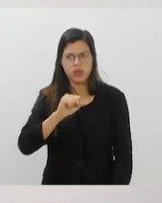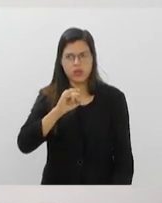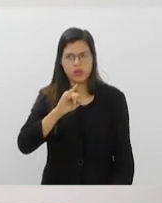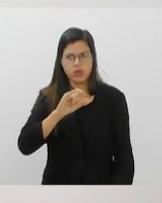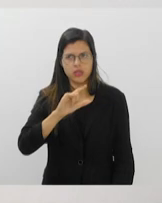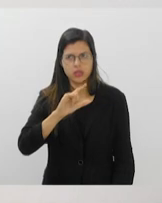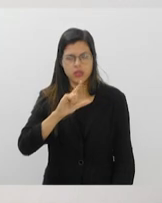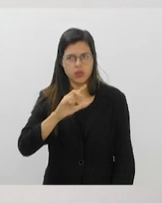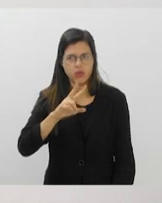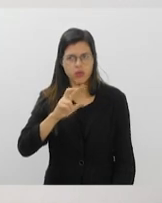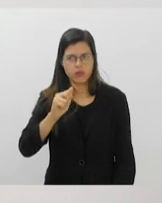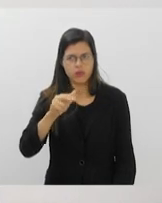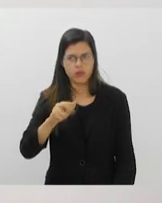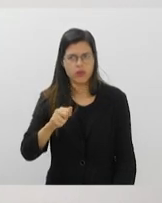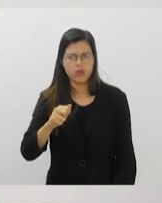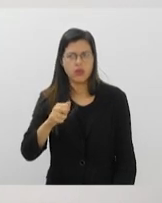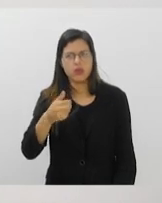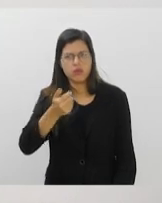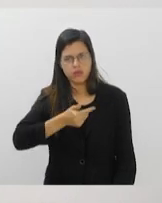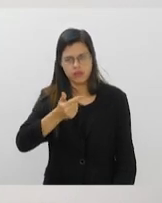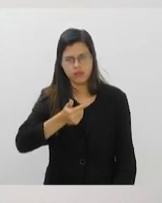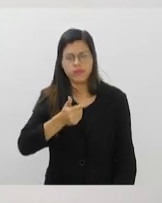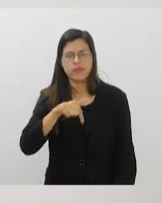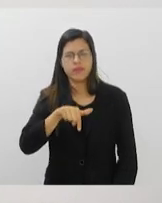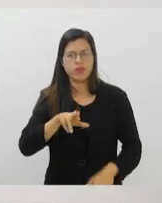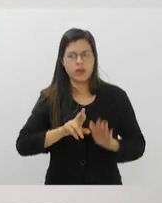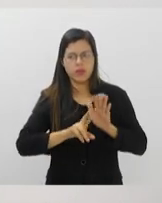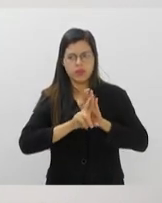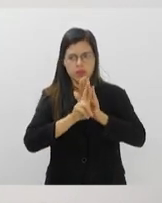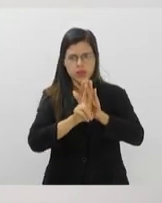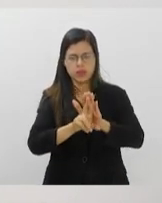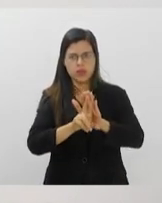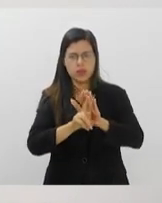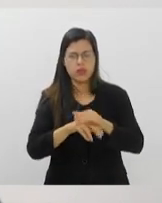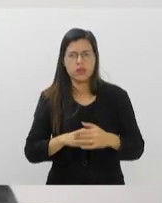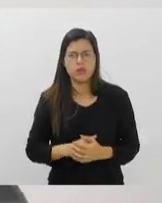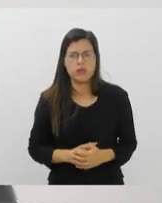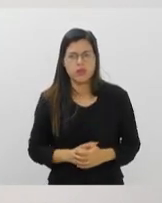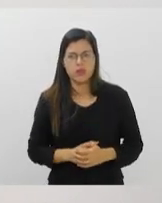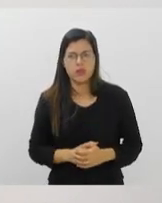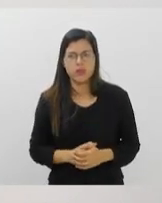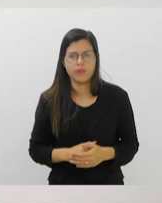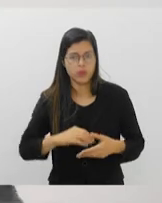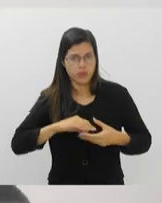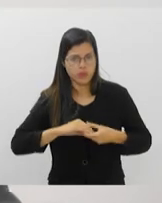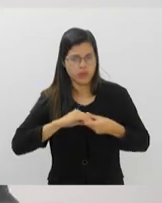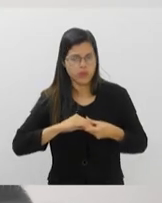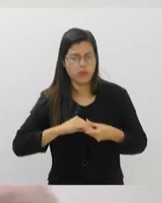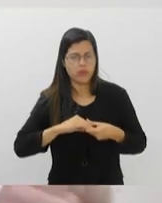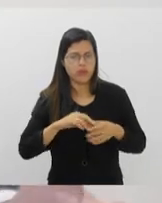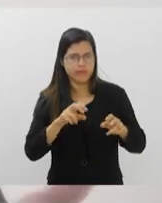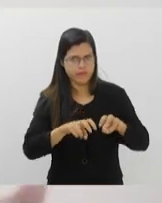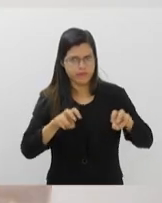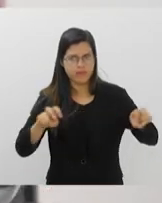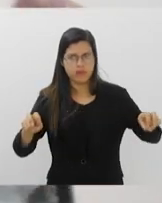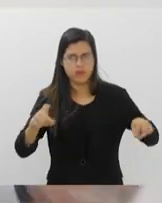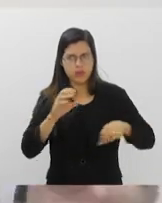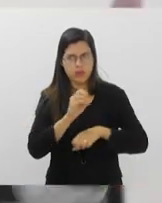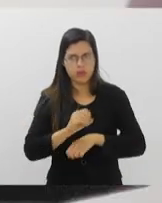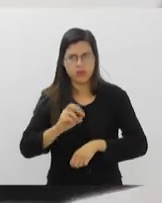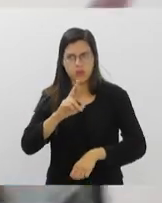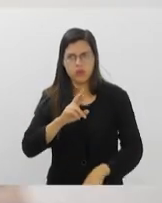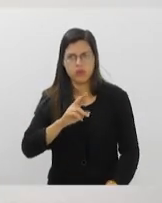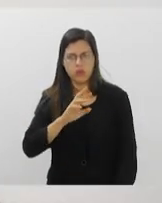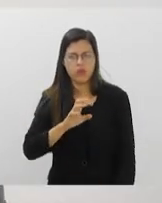Direito da Criança e Adolescente eu sou vice tô aqui também representando eh cumprimento a mesa e vou cumprimentar D eufrázio Dr